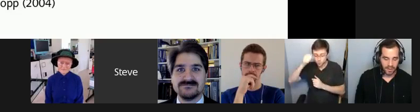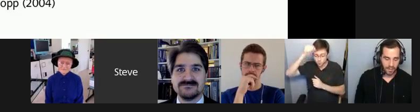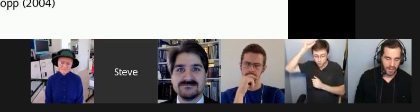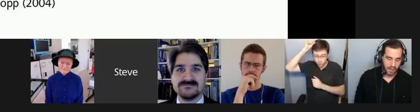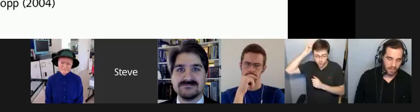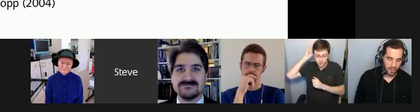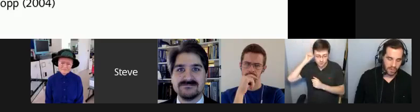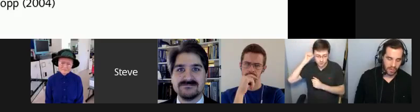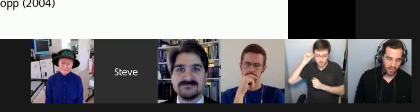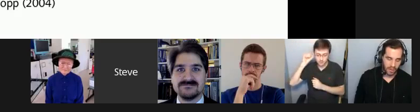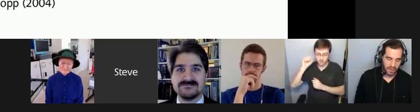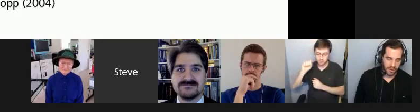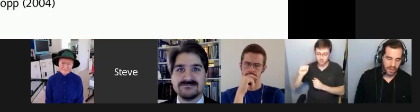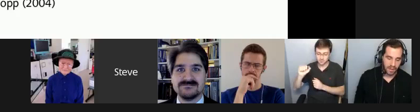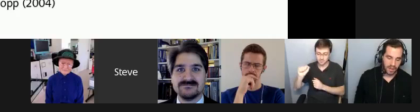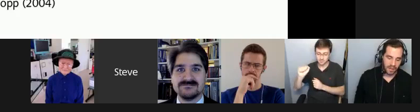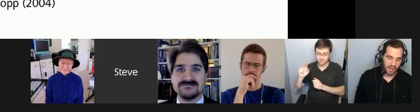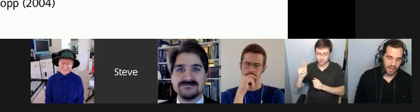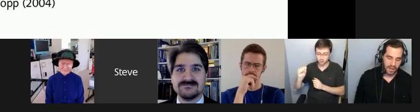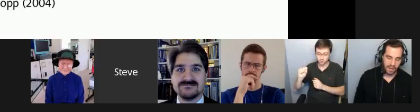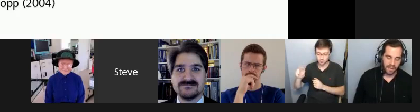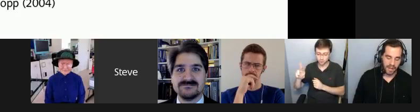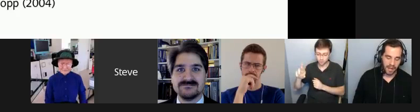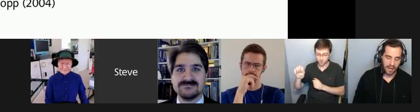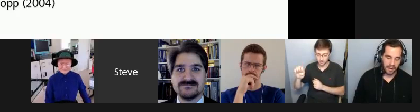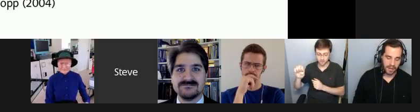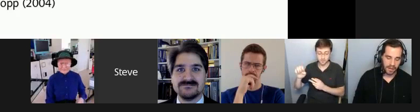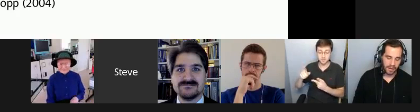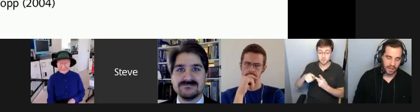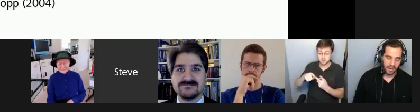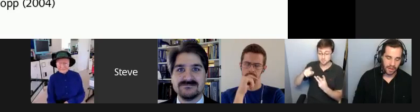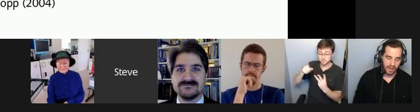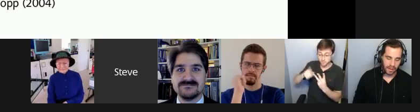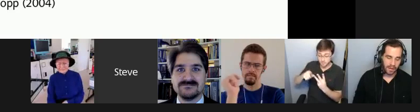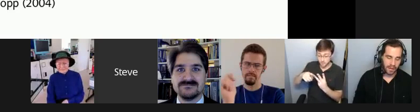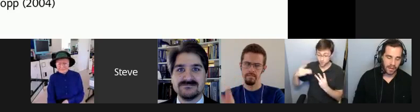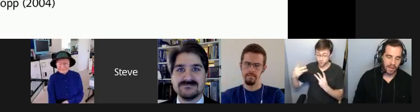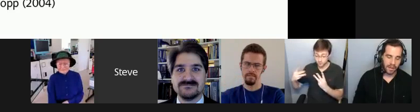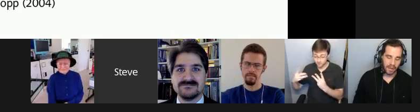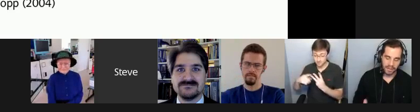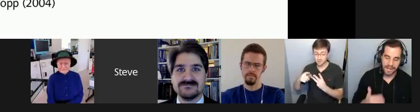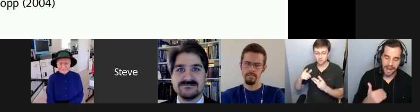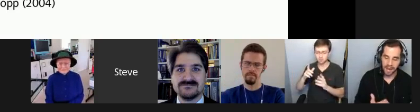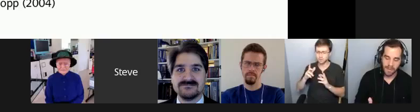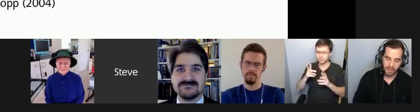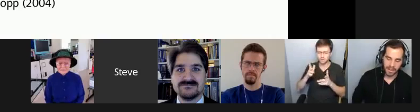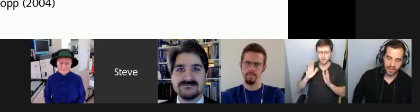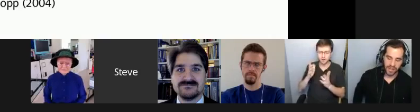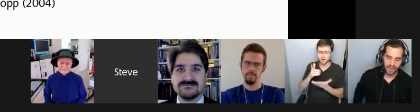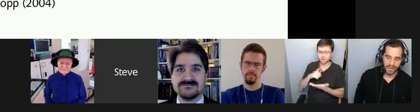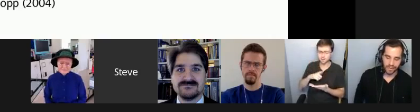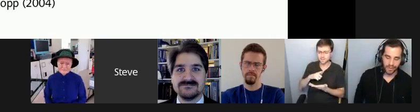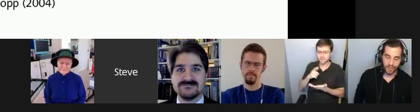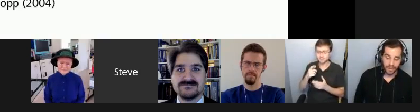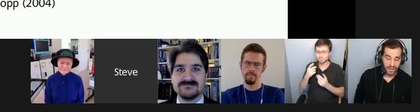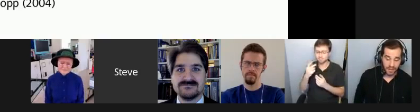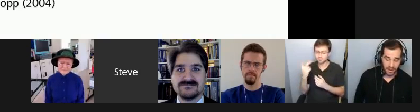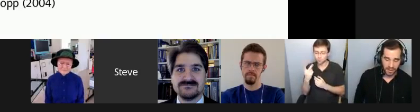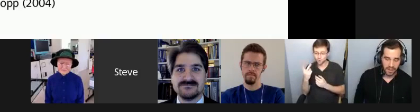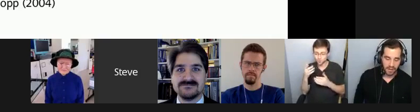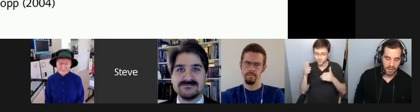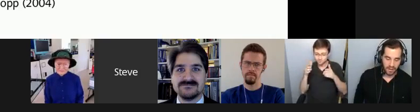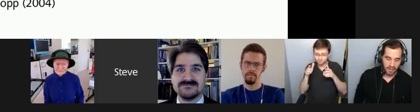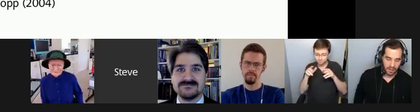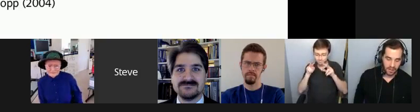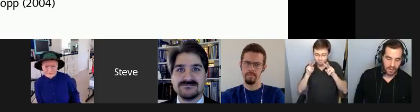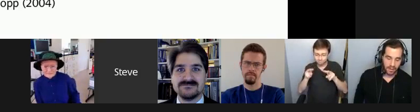Então, nós também temos outros autores que defendem e seguem a mesma linha de raciocínio de Saussure,